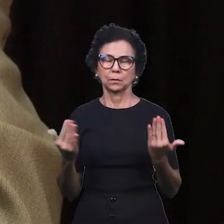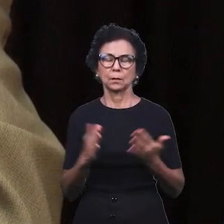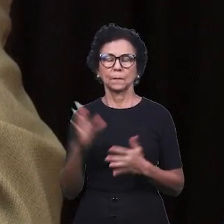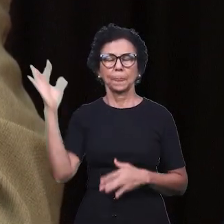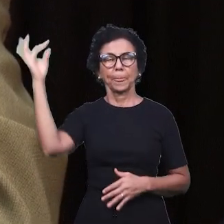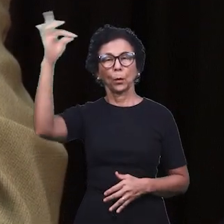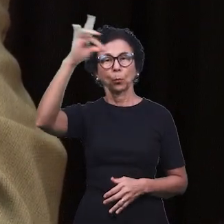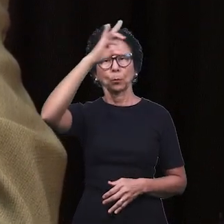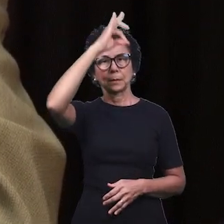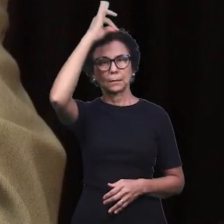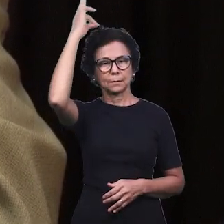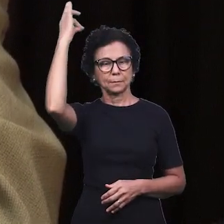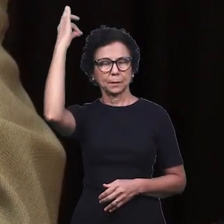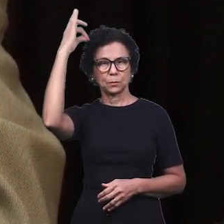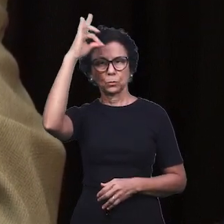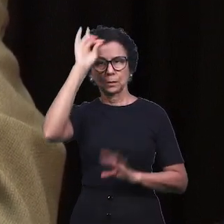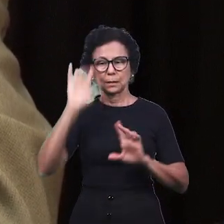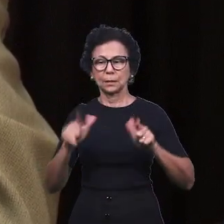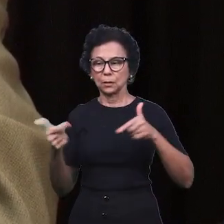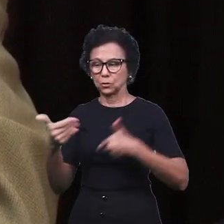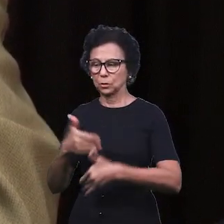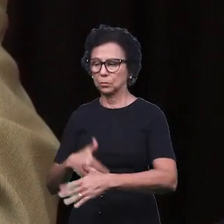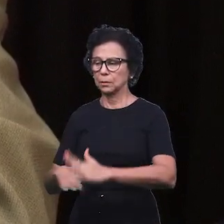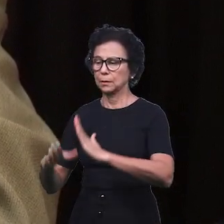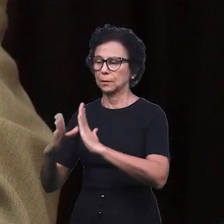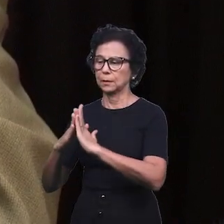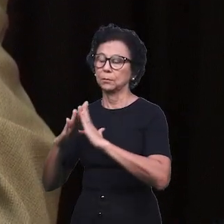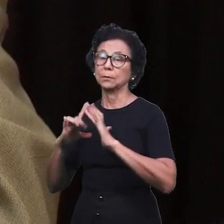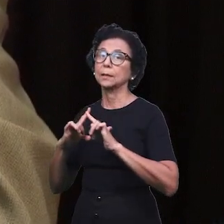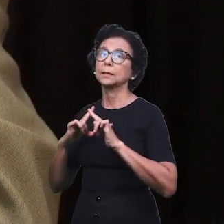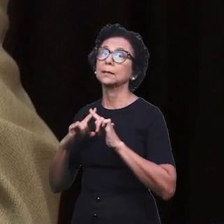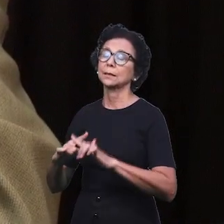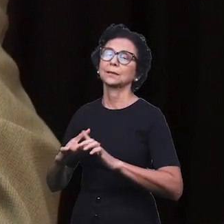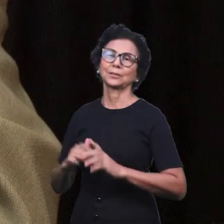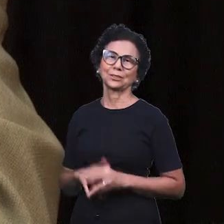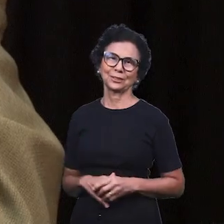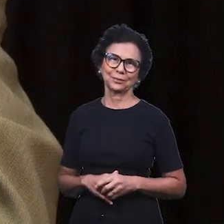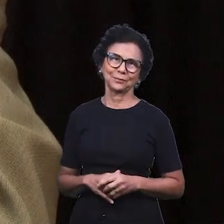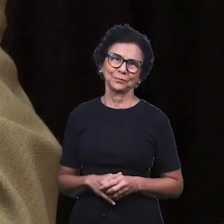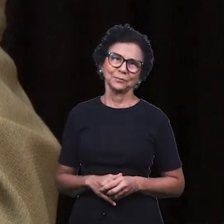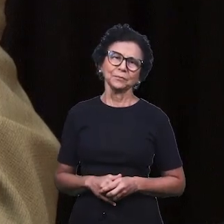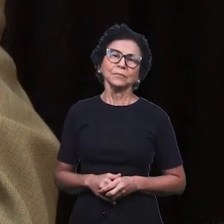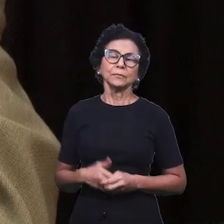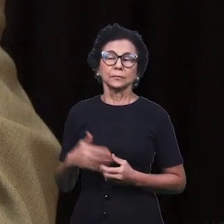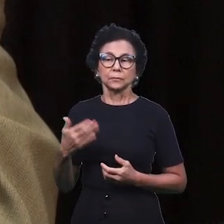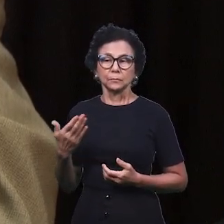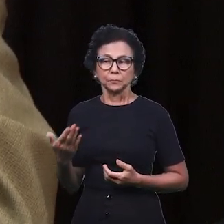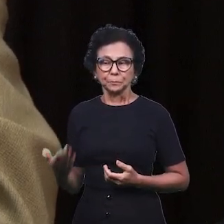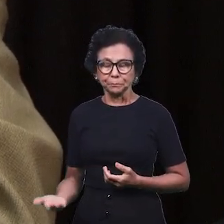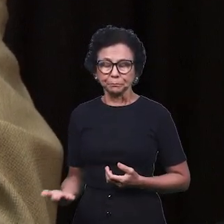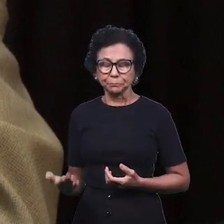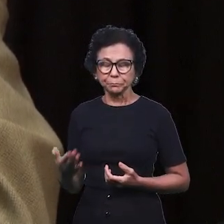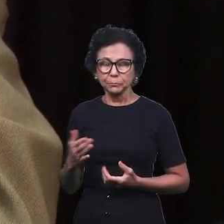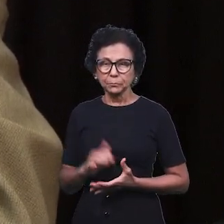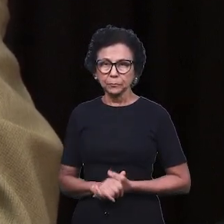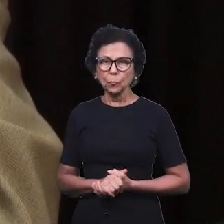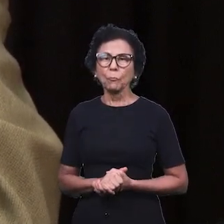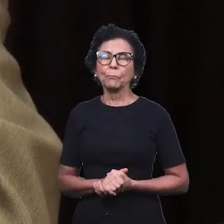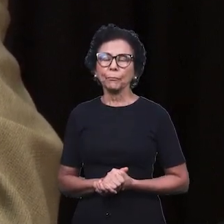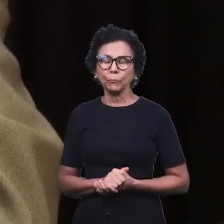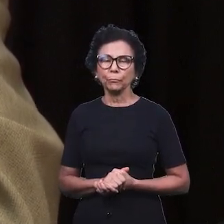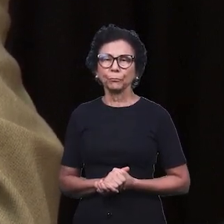Santo, no meio da igreja, e a nossa maior alegria é quando podemos recolher ou reconhecer